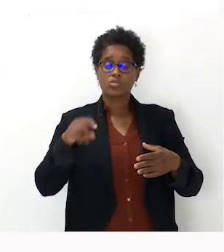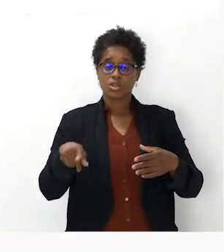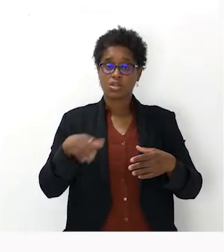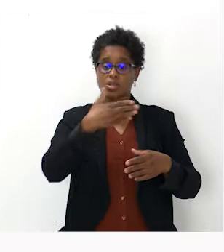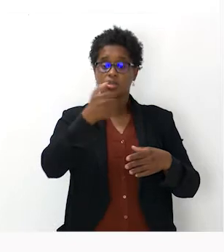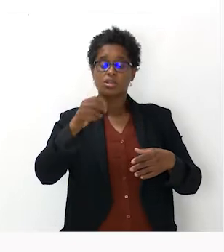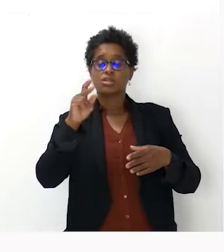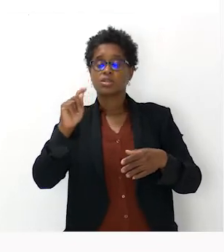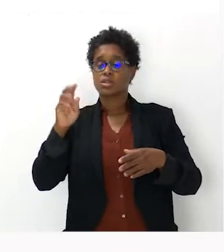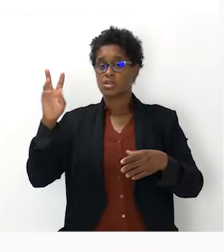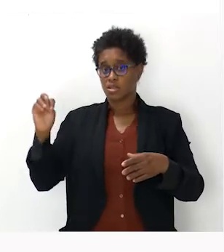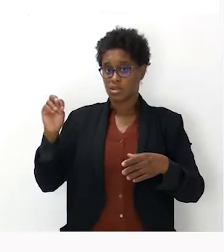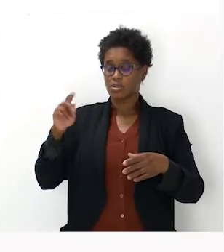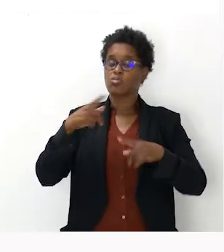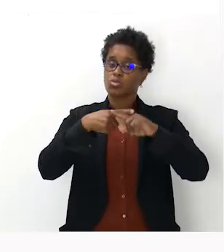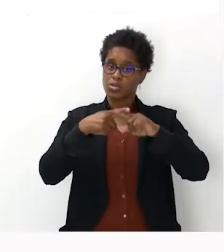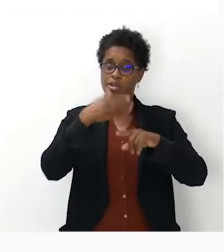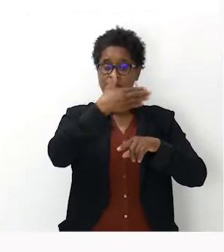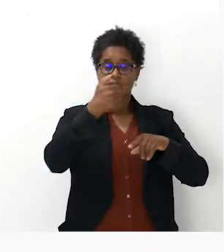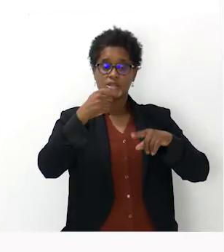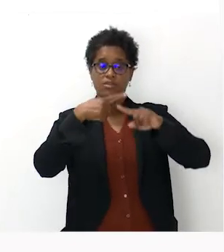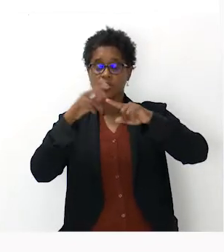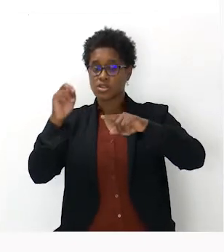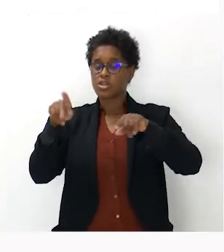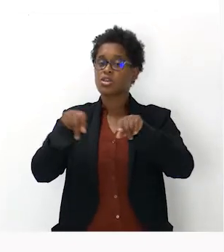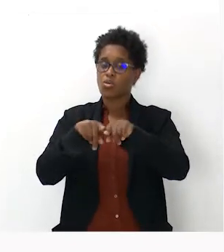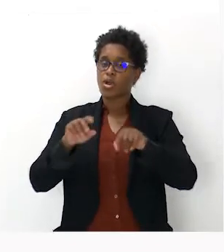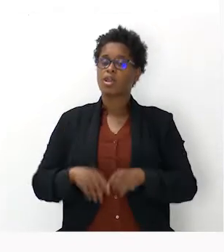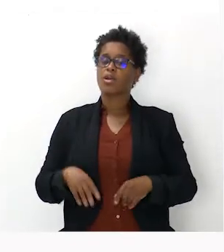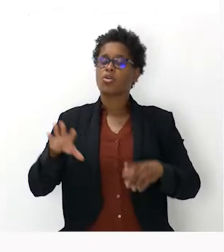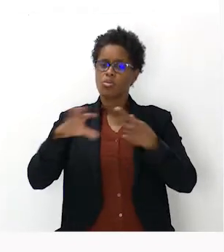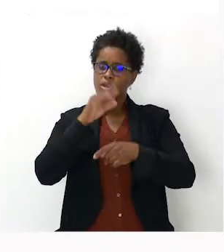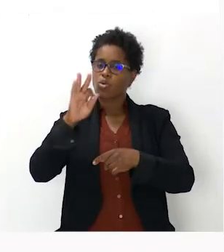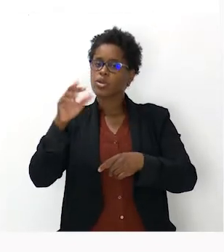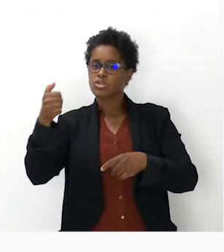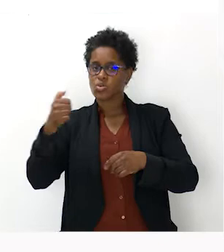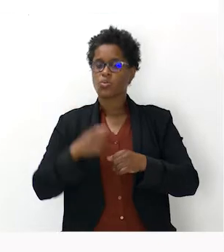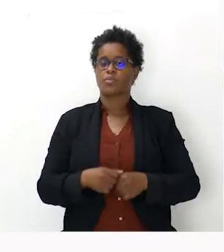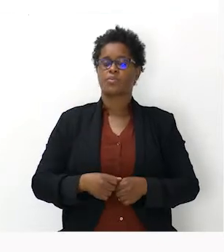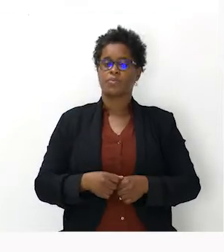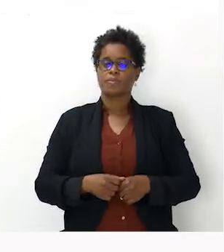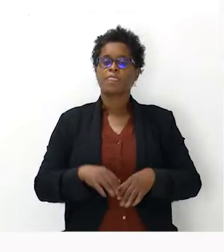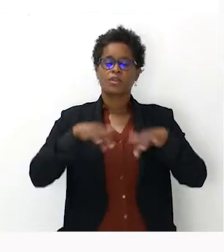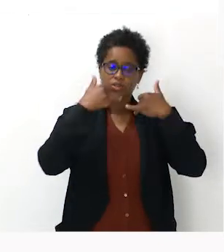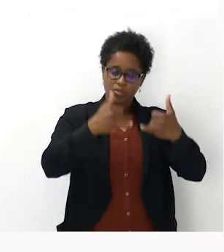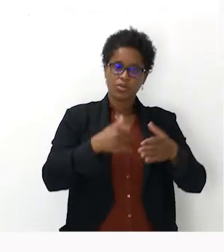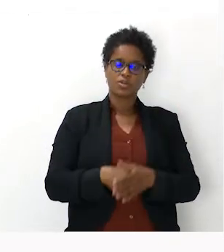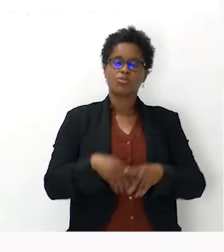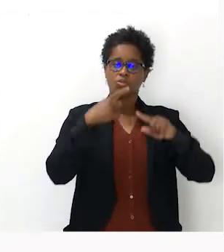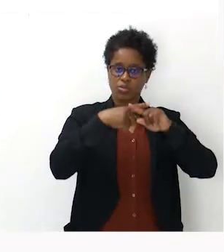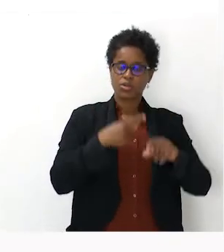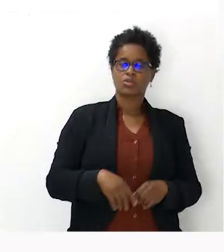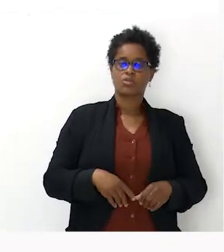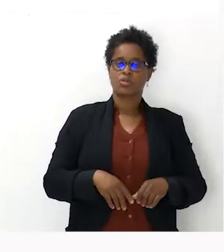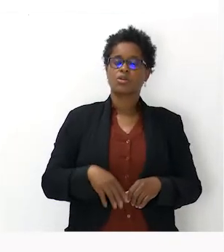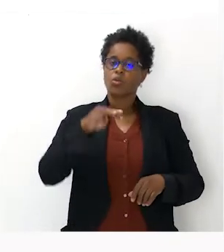15 e 3. Multiplicar 15 vezes 3, nós iremos obter o número 45. Depois, multiplicar